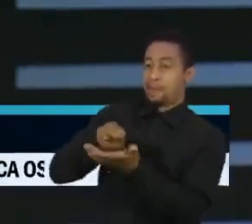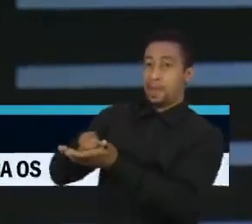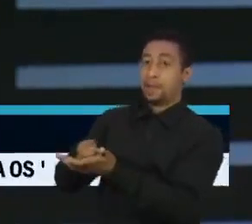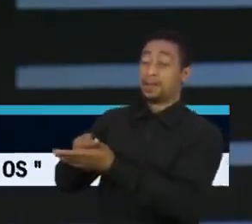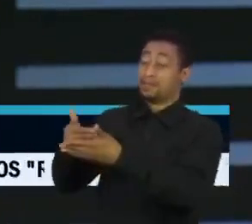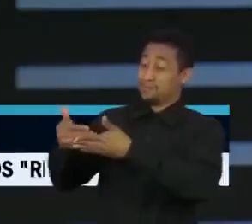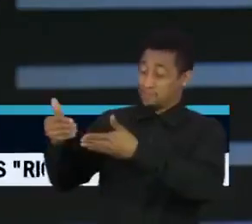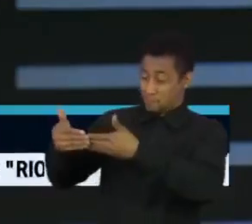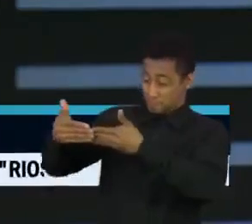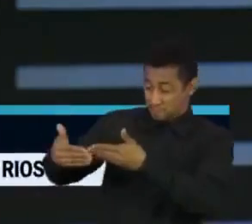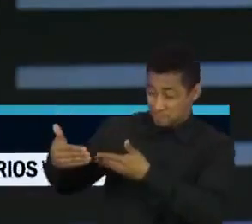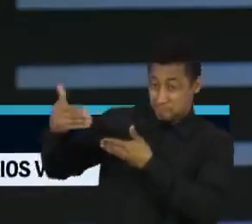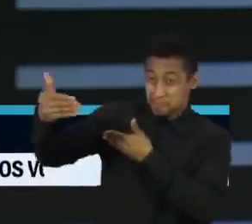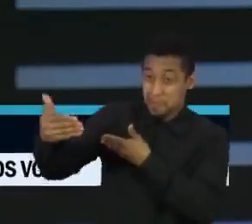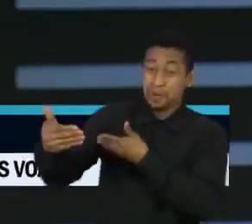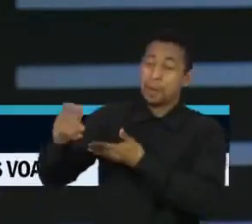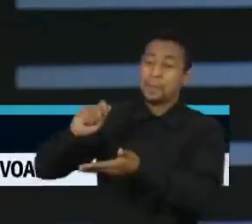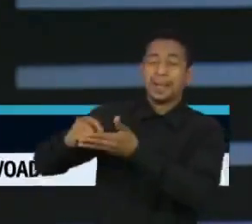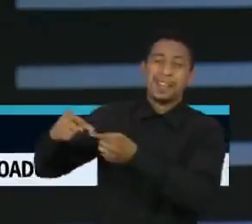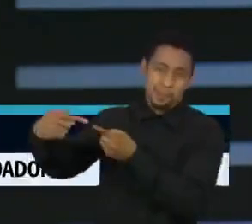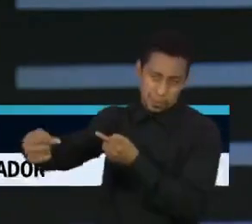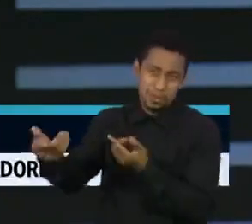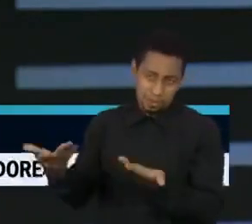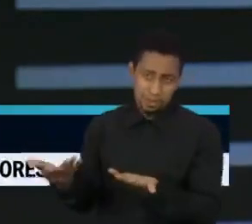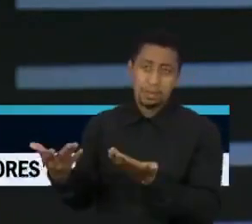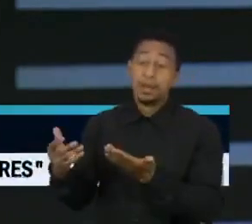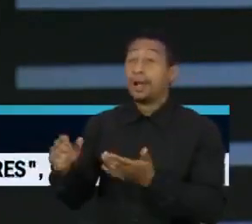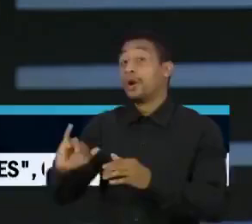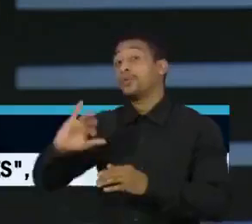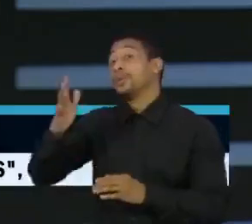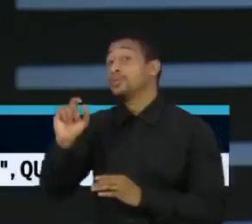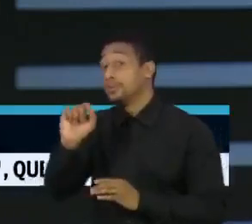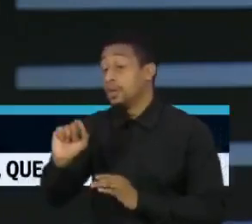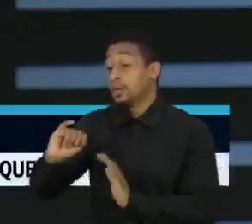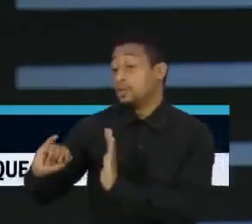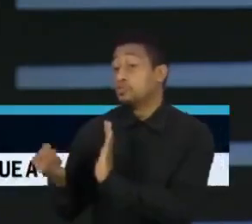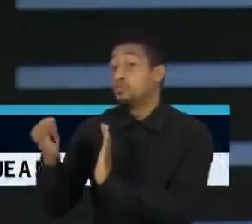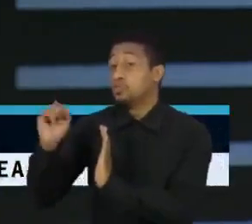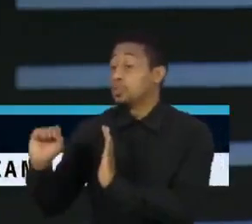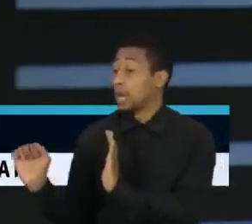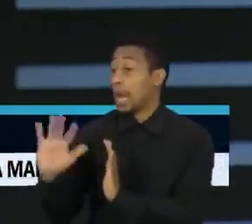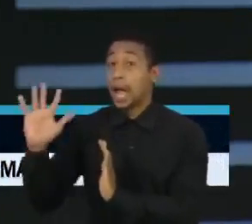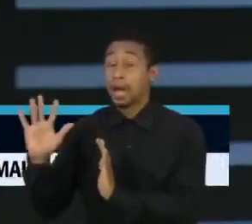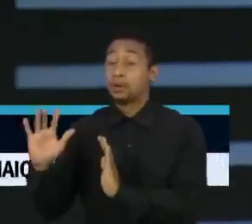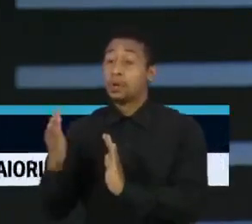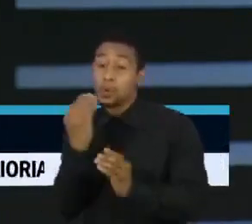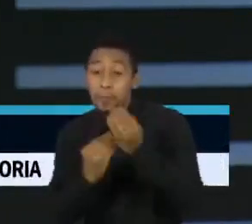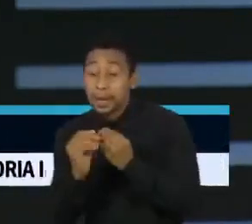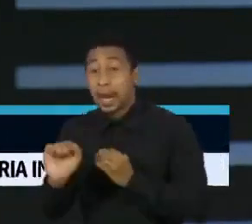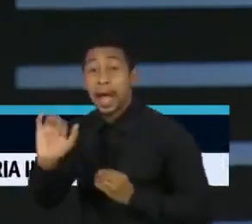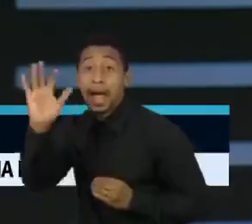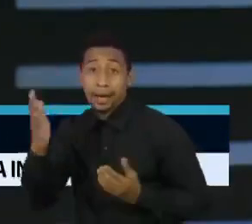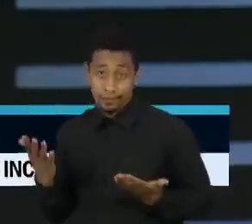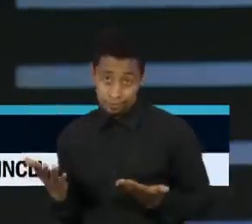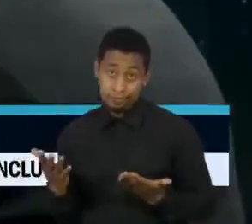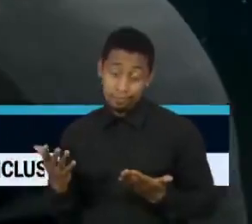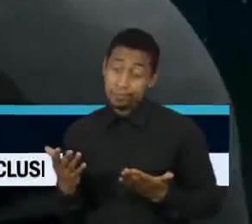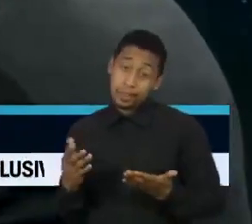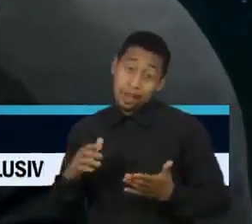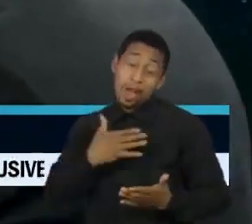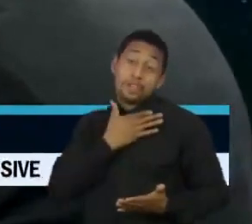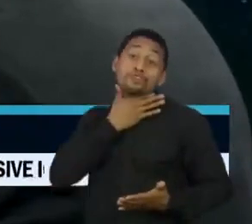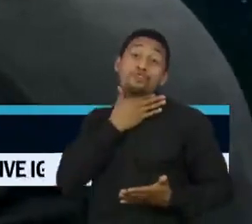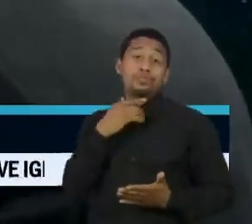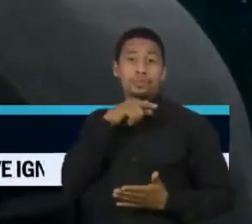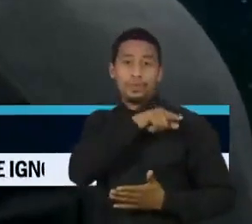sabe qual é o compromisso que esse governo vai ter que em termos fiscais então o O Retorno sequer de um recurso que você vai colocar para o governo